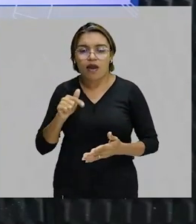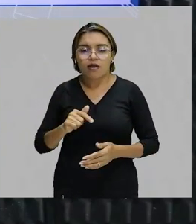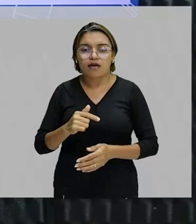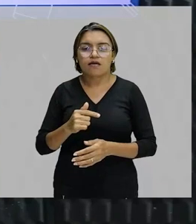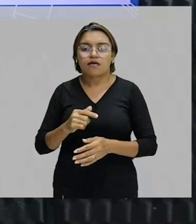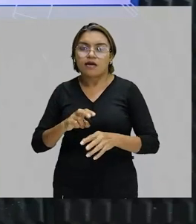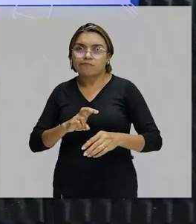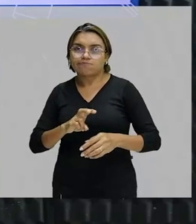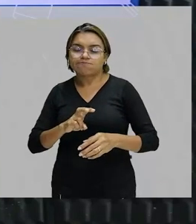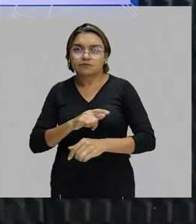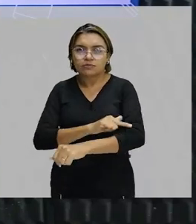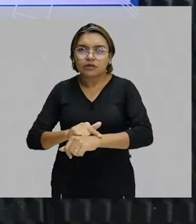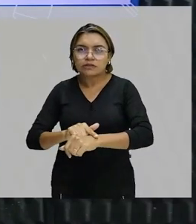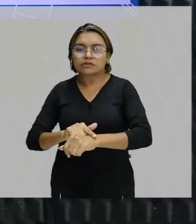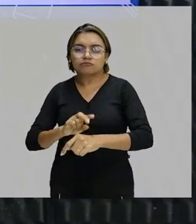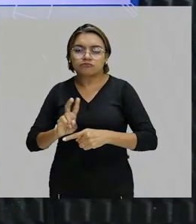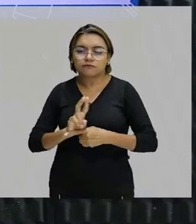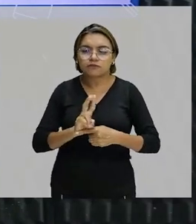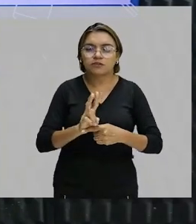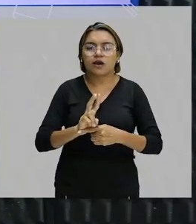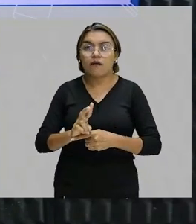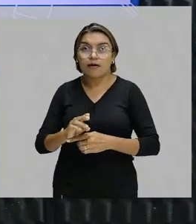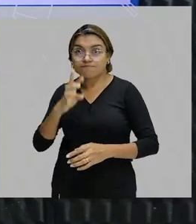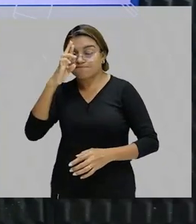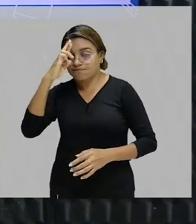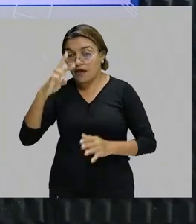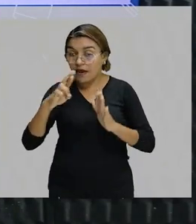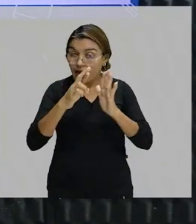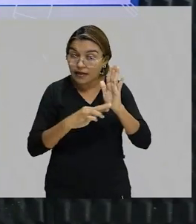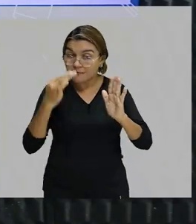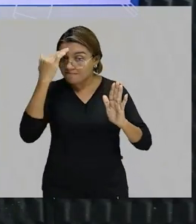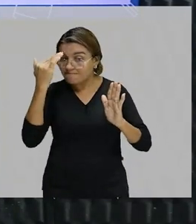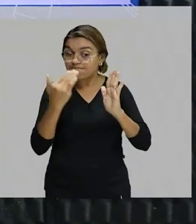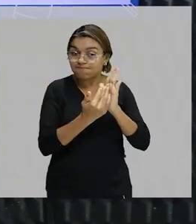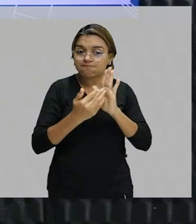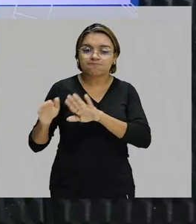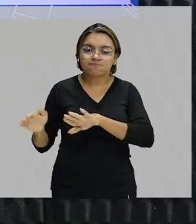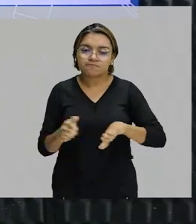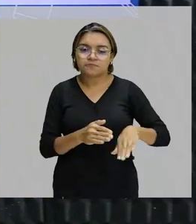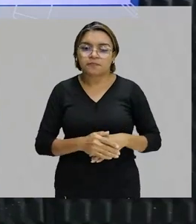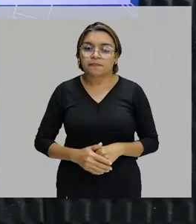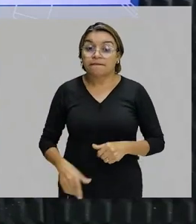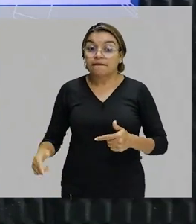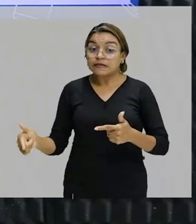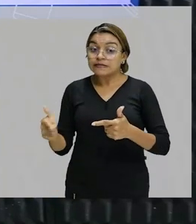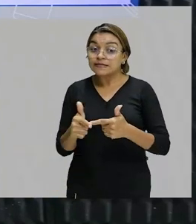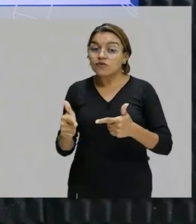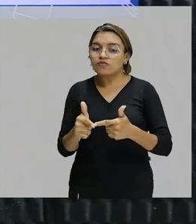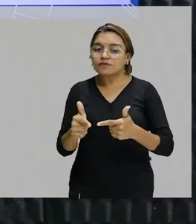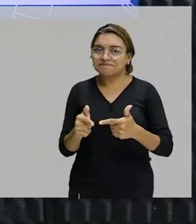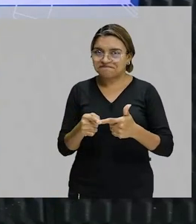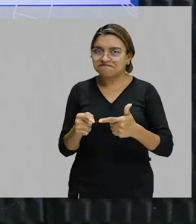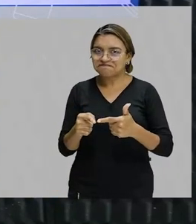o teto de gasto público beleza primeira regra segunda regra redução dos ó uma coisa levar outra